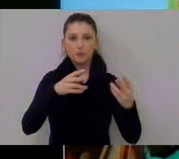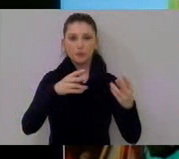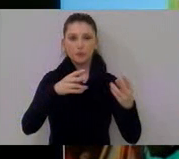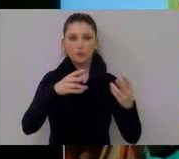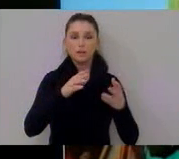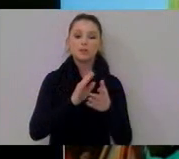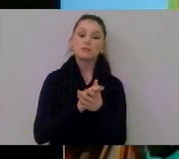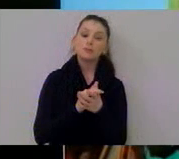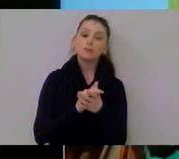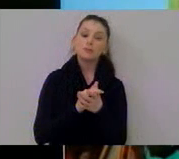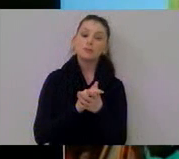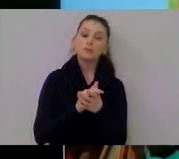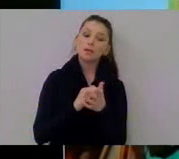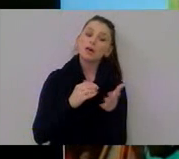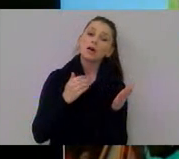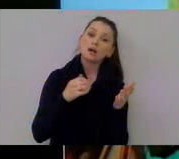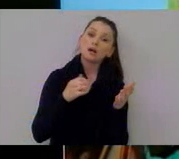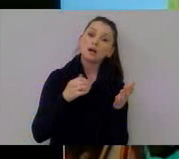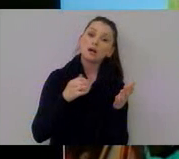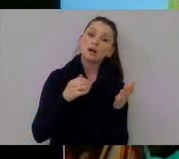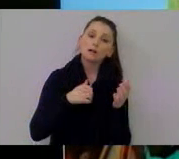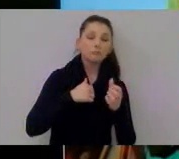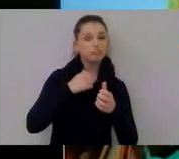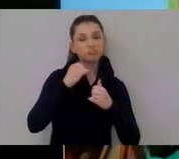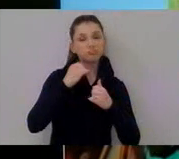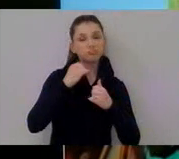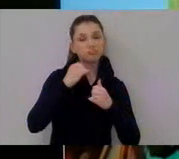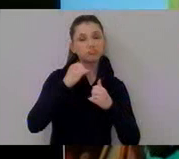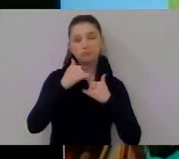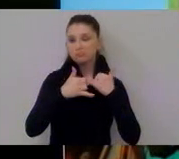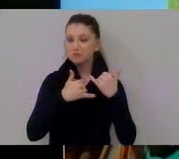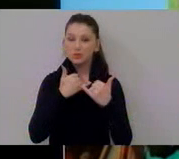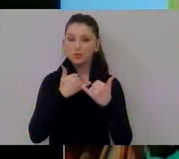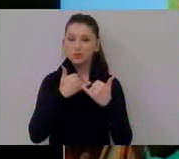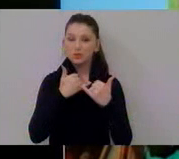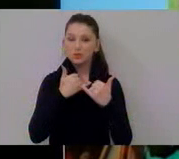realizando esse trabalho ali no bairro Ana Maria.